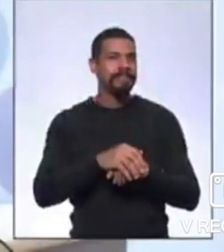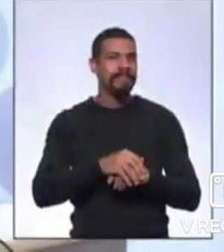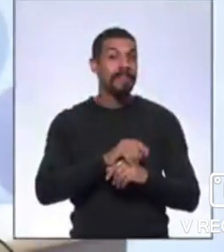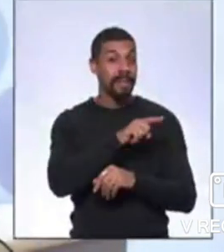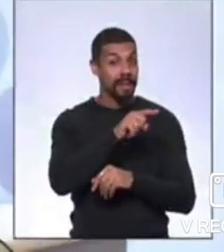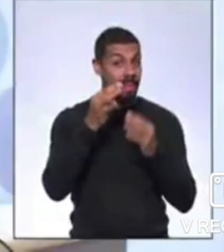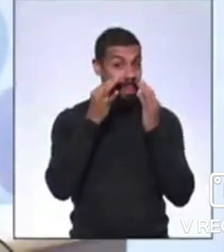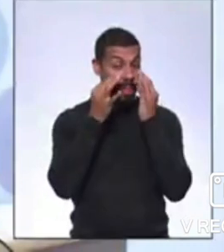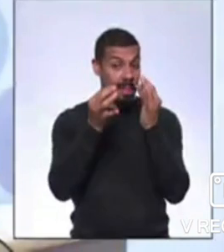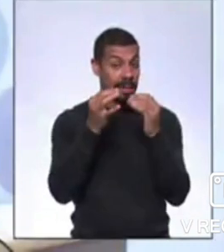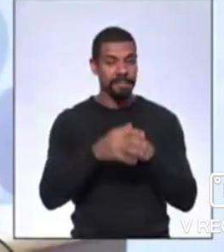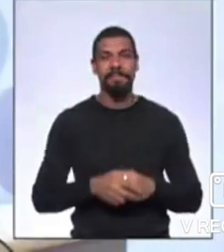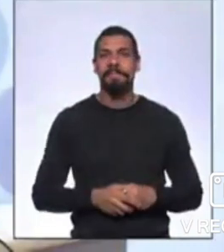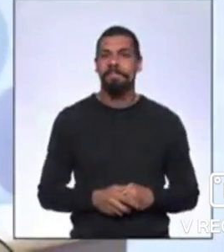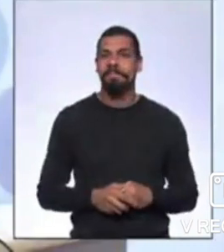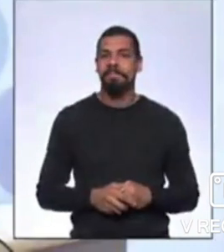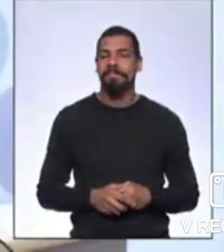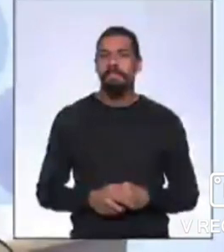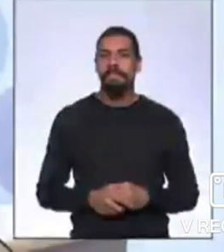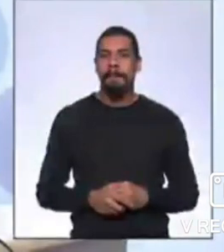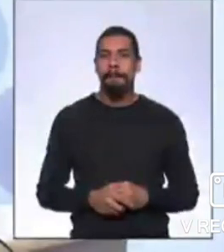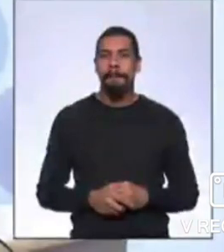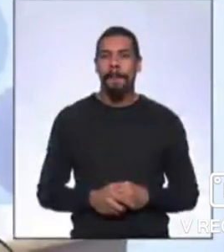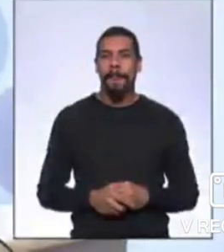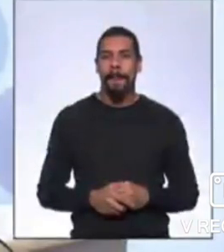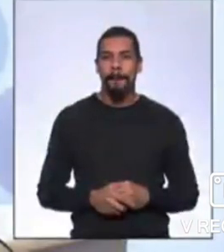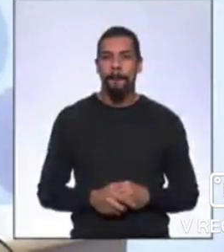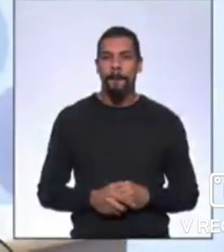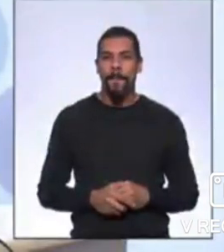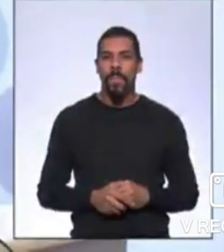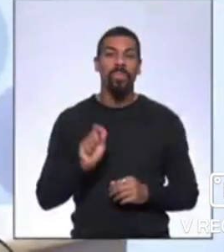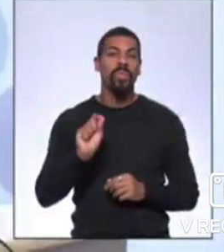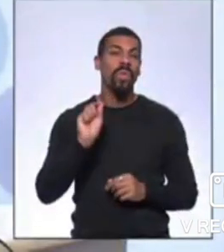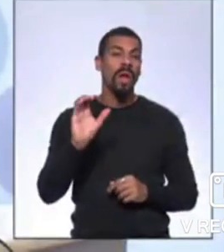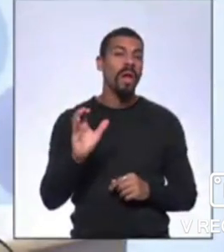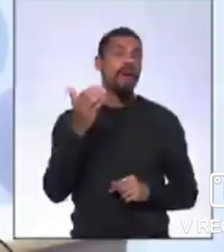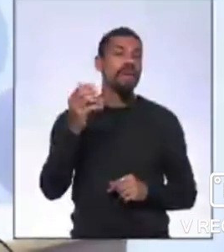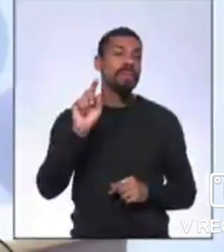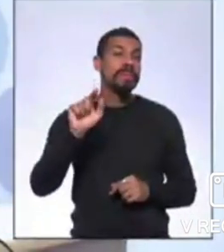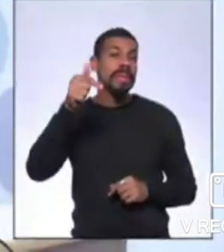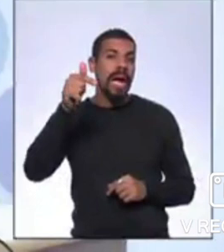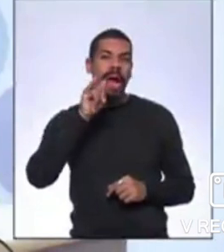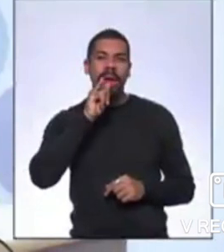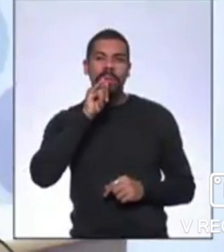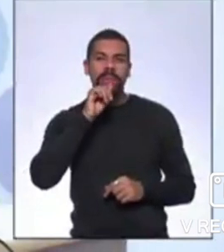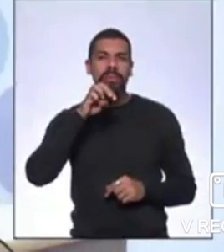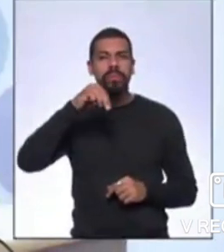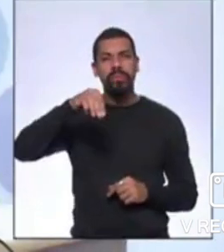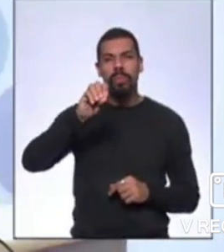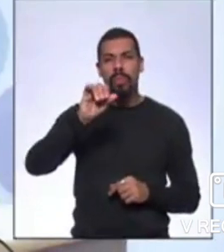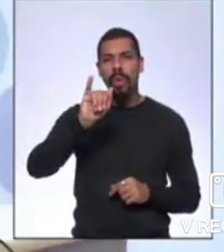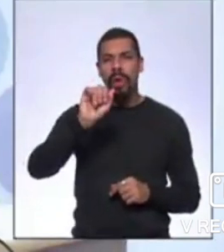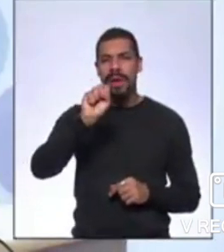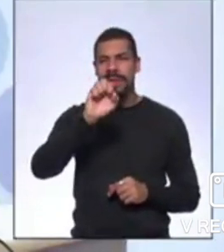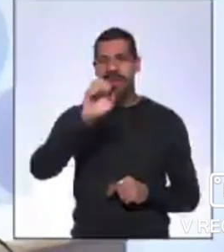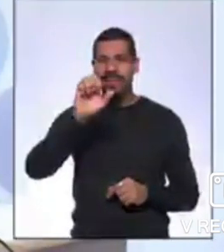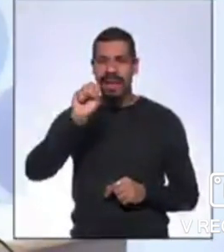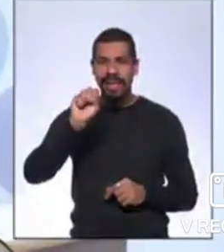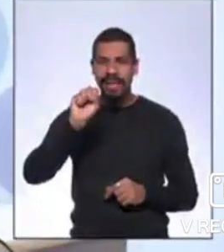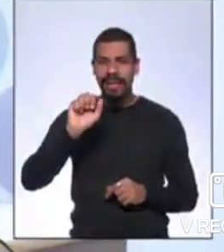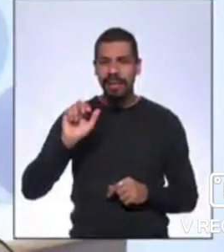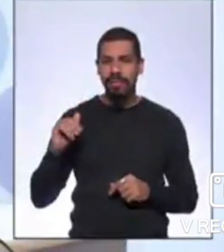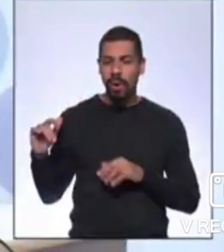continuem ligados, né? E a gente vai ver agora o que aconteceu depois que o Moisés chegou, né, com